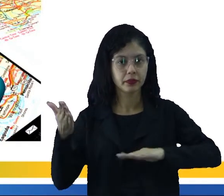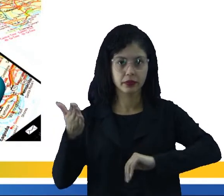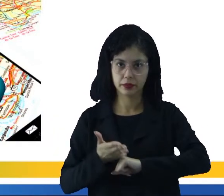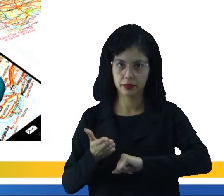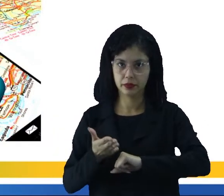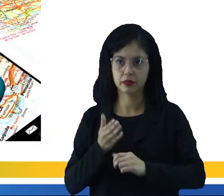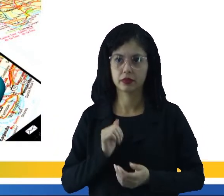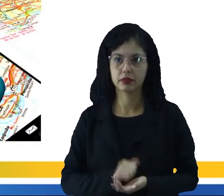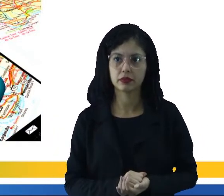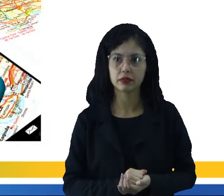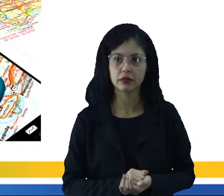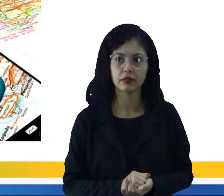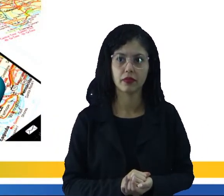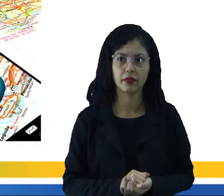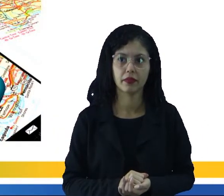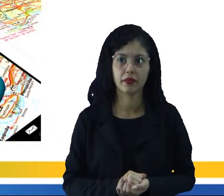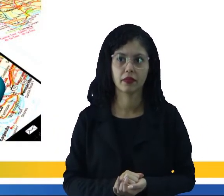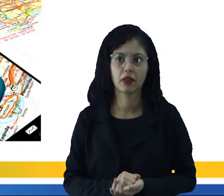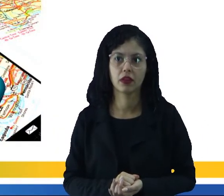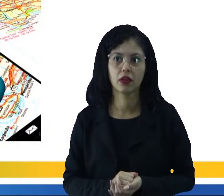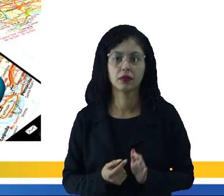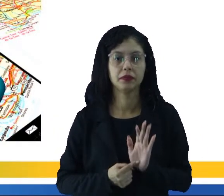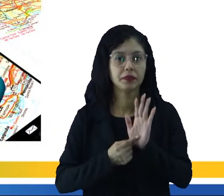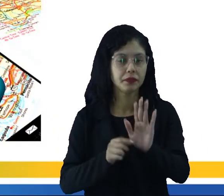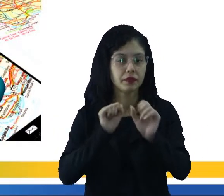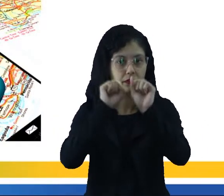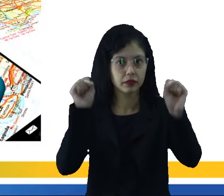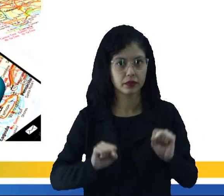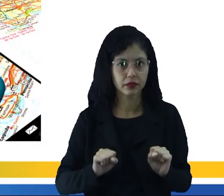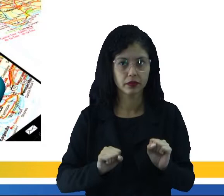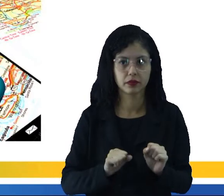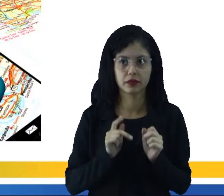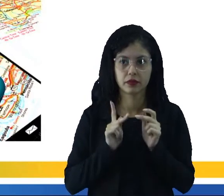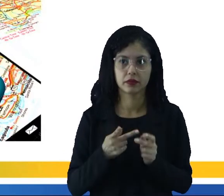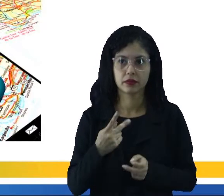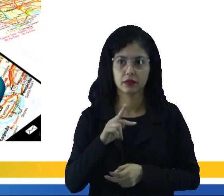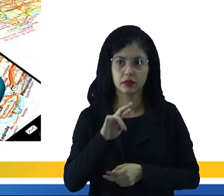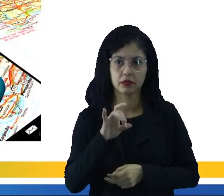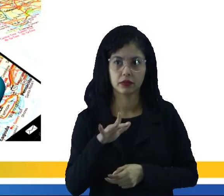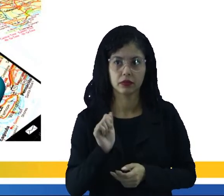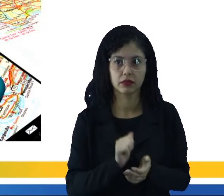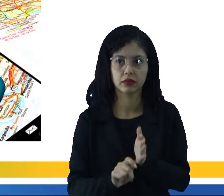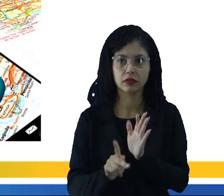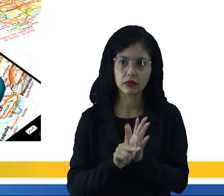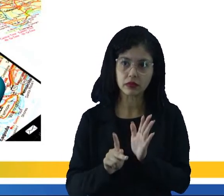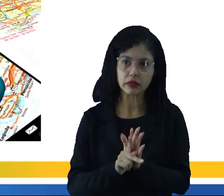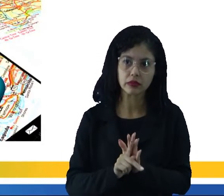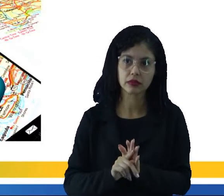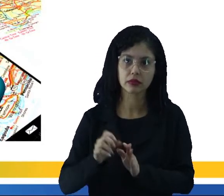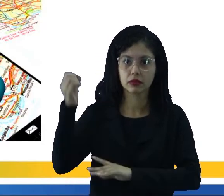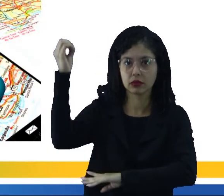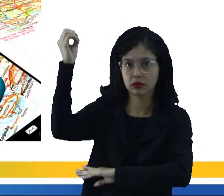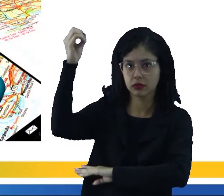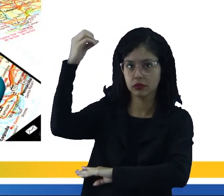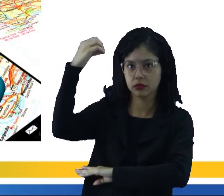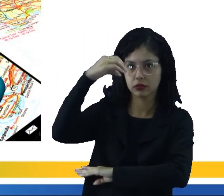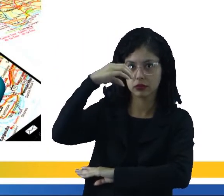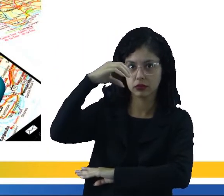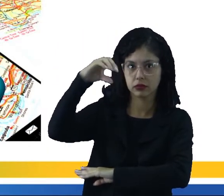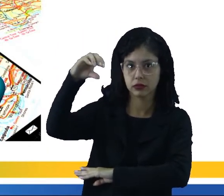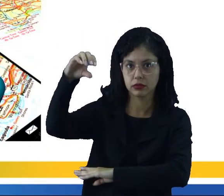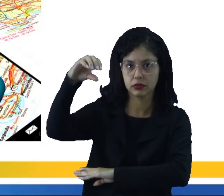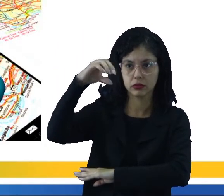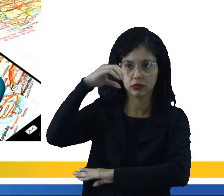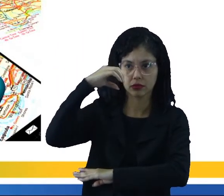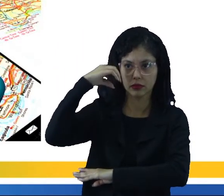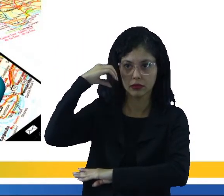da orientação, é basicamente um sistema de posicionamento proporcionado por satélite. E aí,